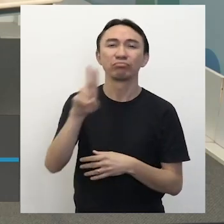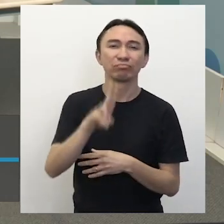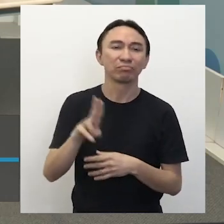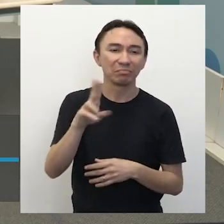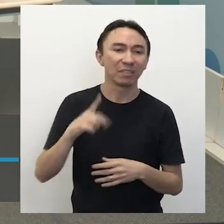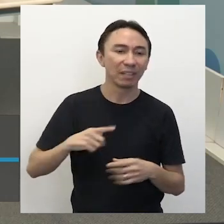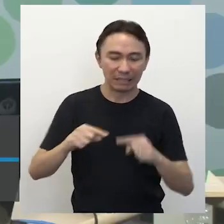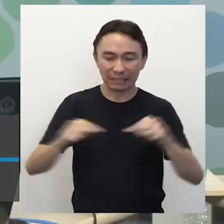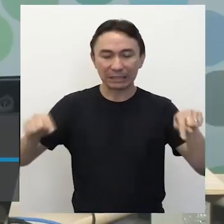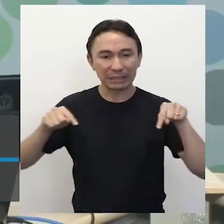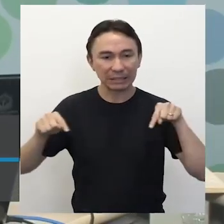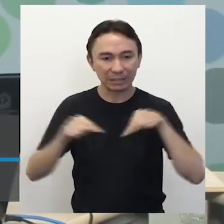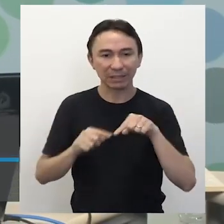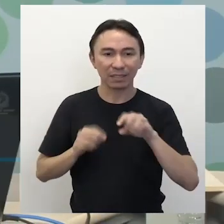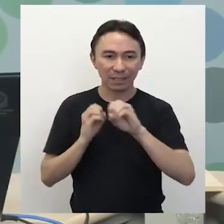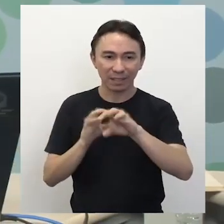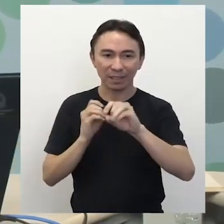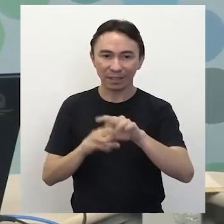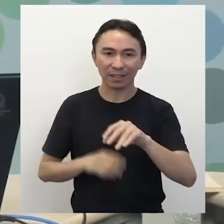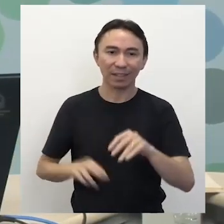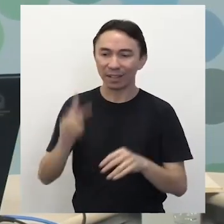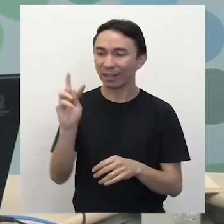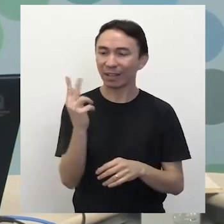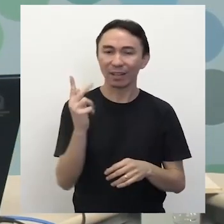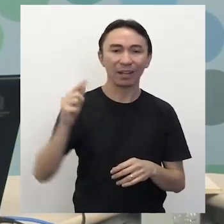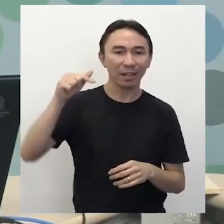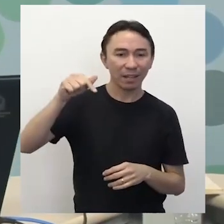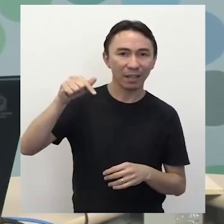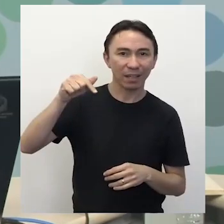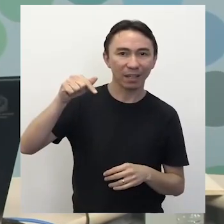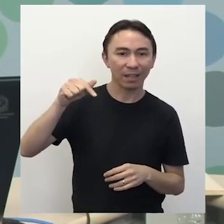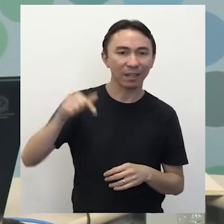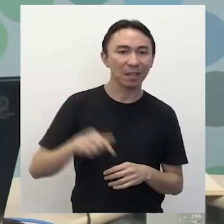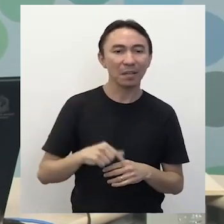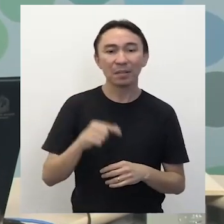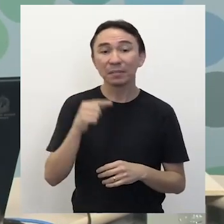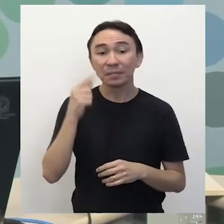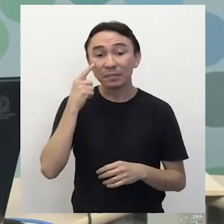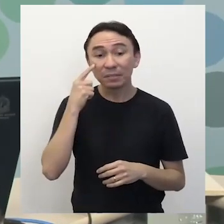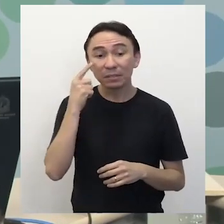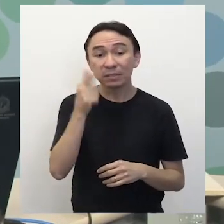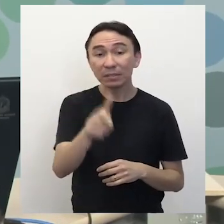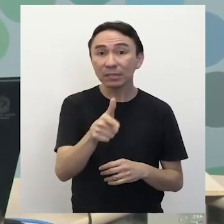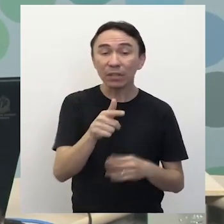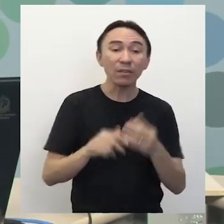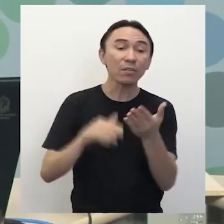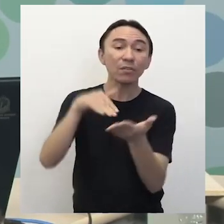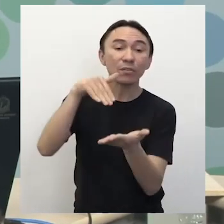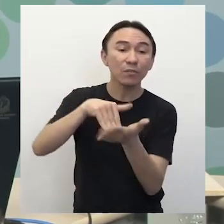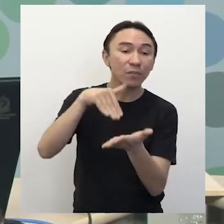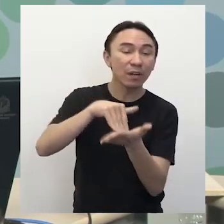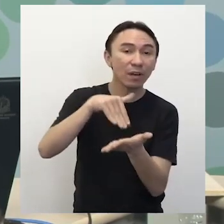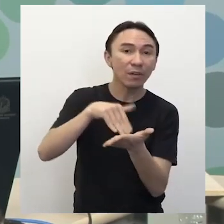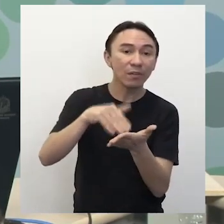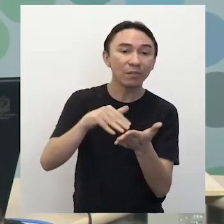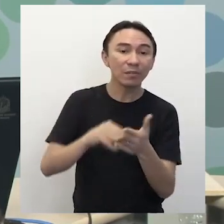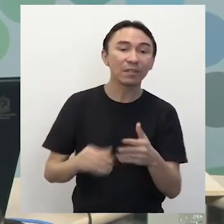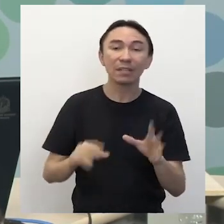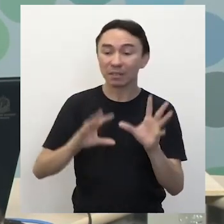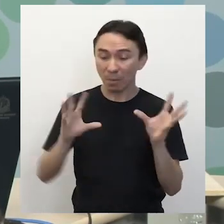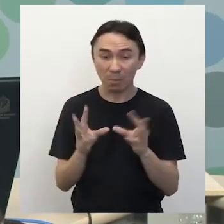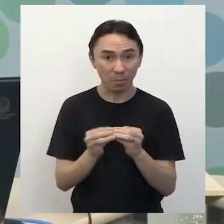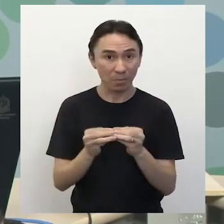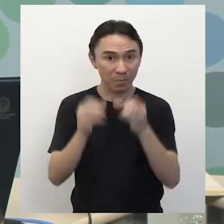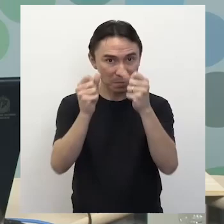versão de HQ. Isso. A gente não pode ficar mostrando, não é muito a capa, mas o que é legal é que no final eles contam tudo sobre o